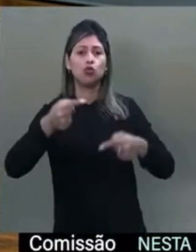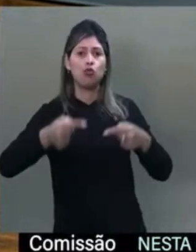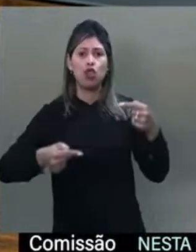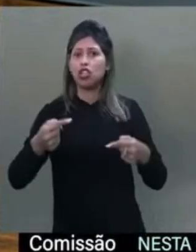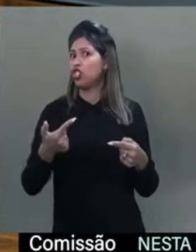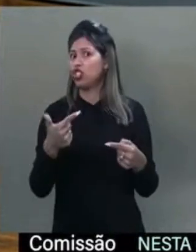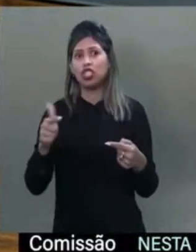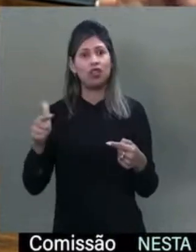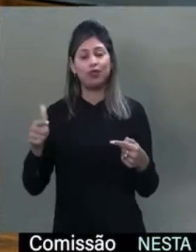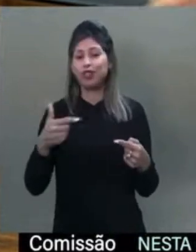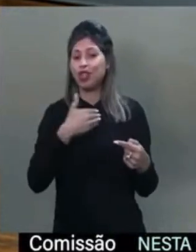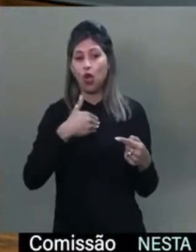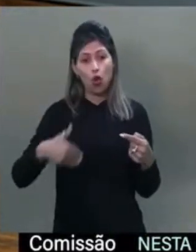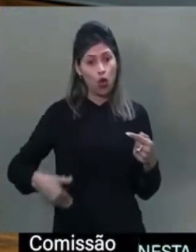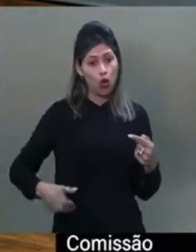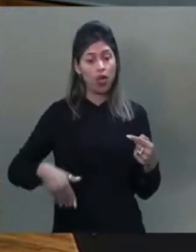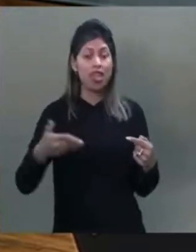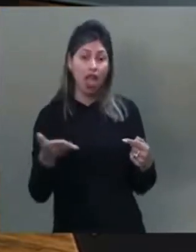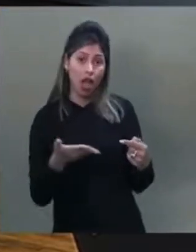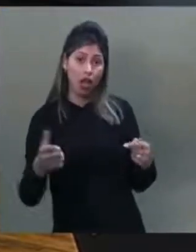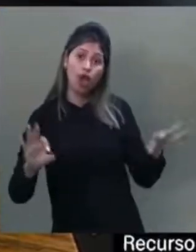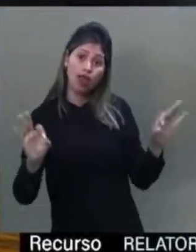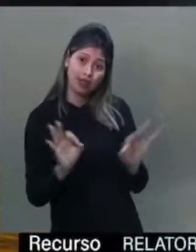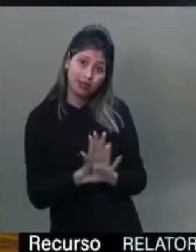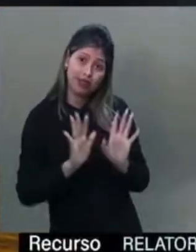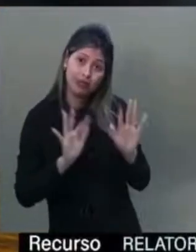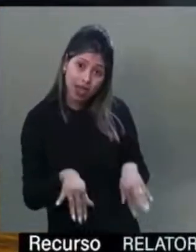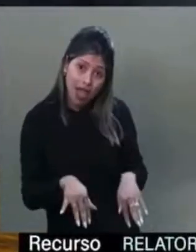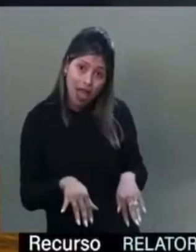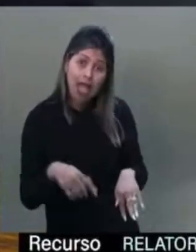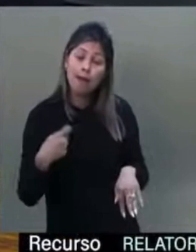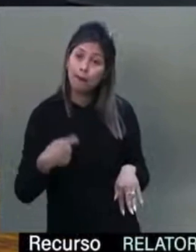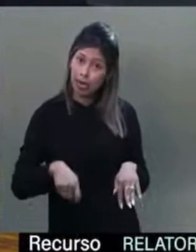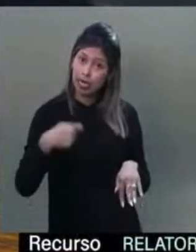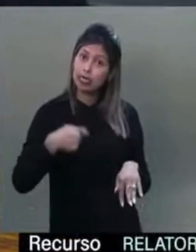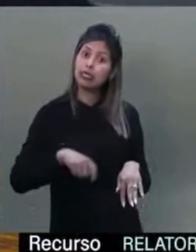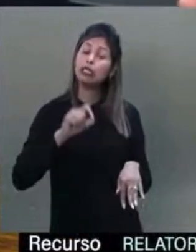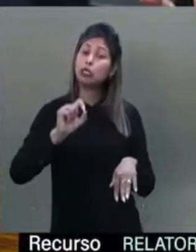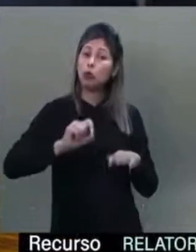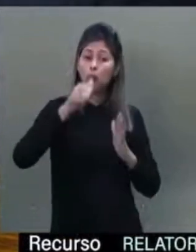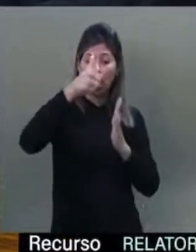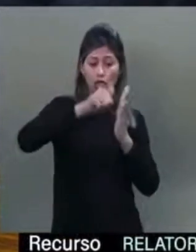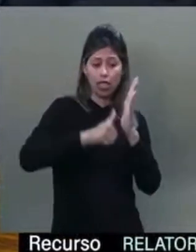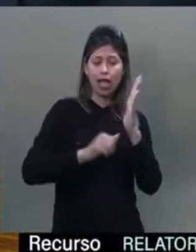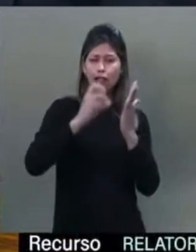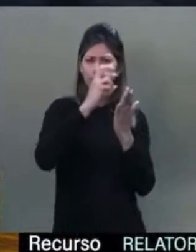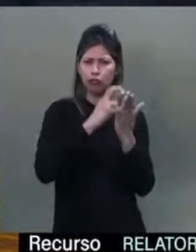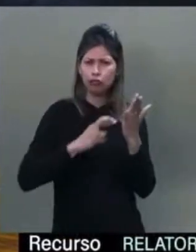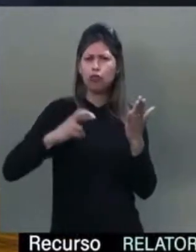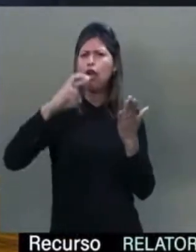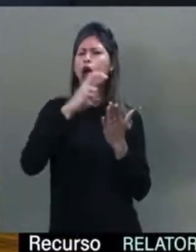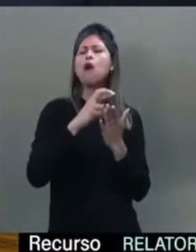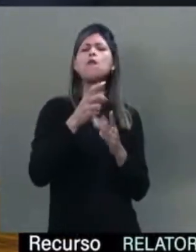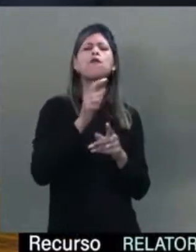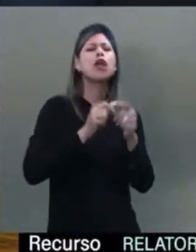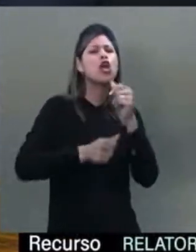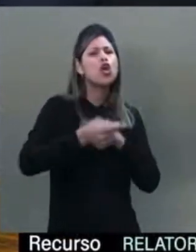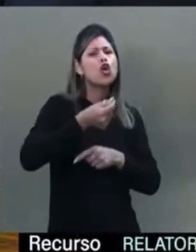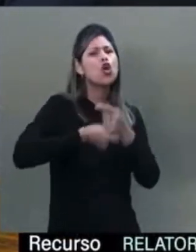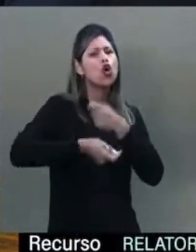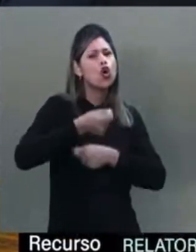governo que ora se encerra. Então a gente precisa analisar esse cenário macroeconômico de uma